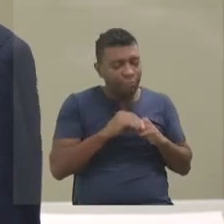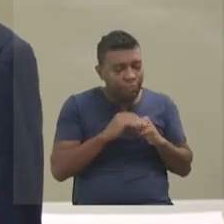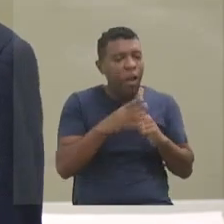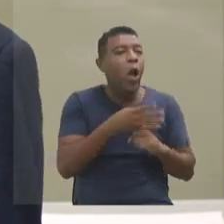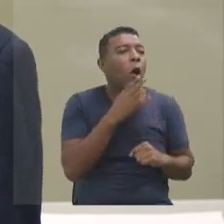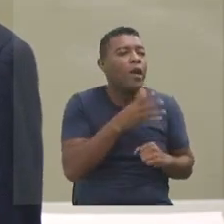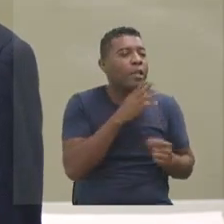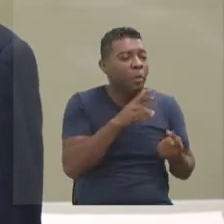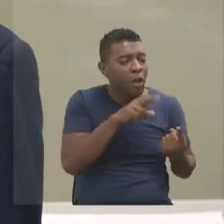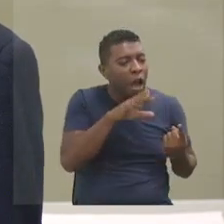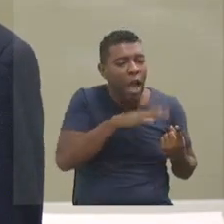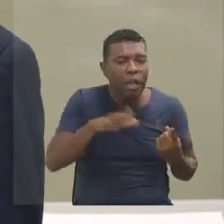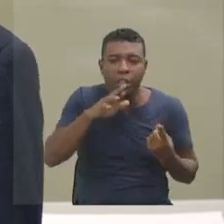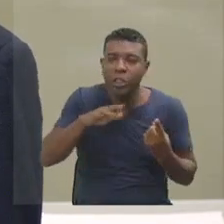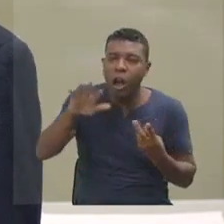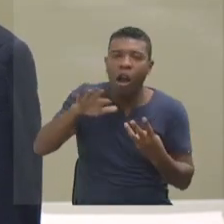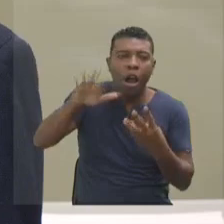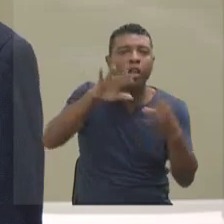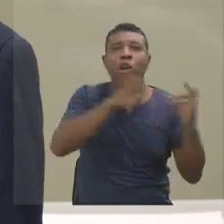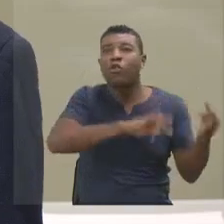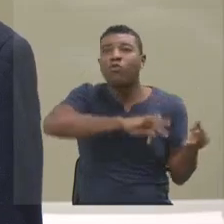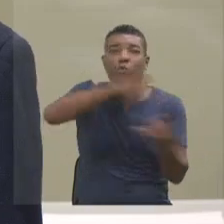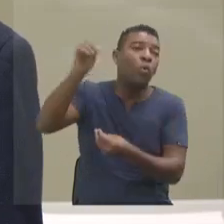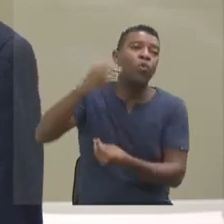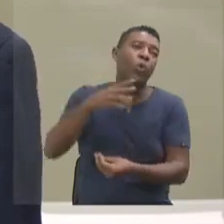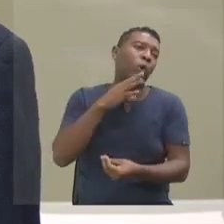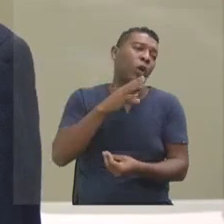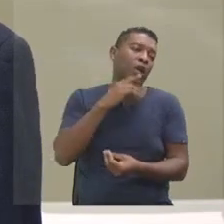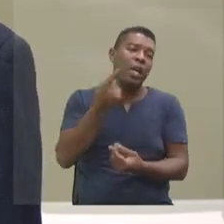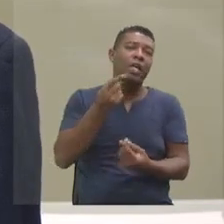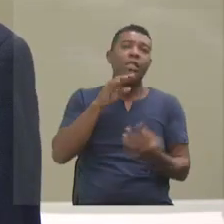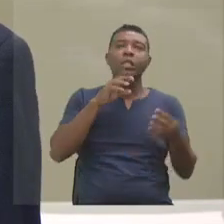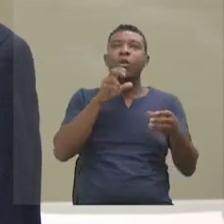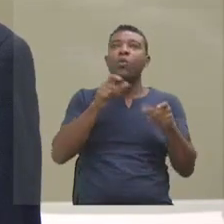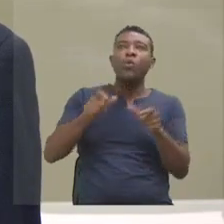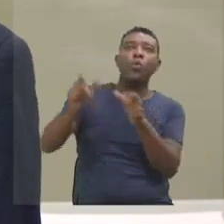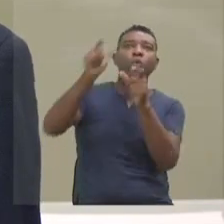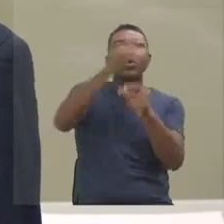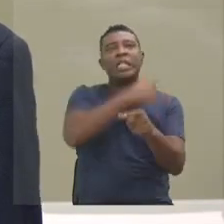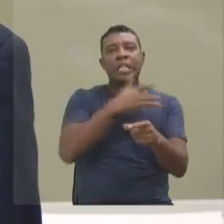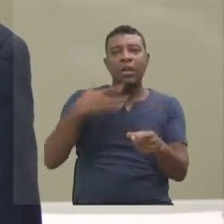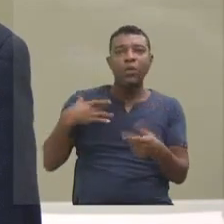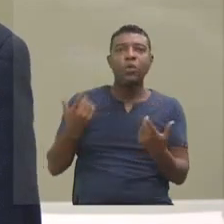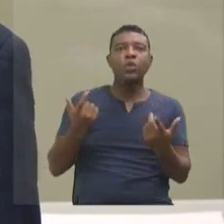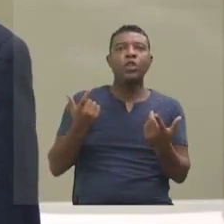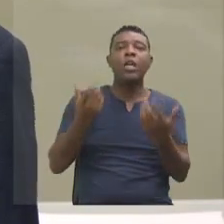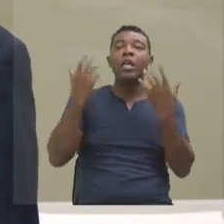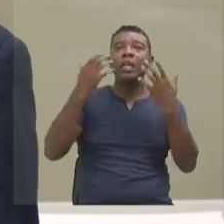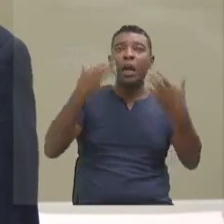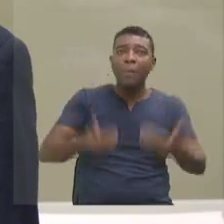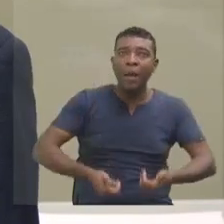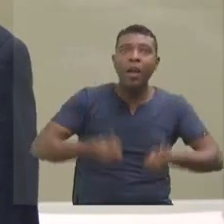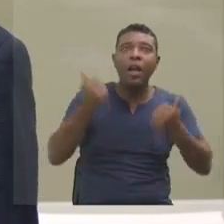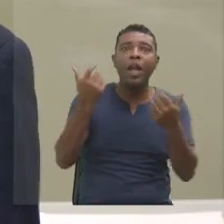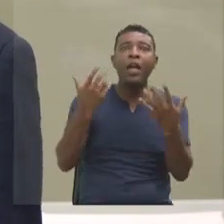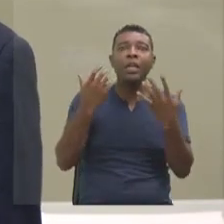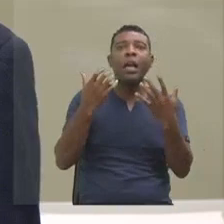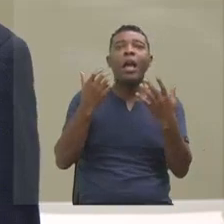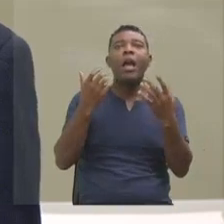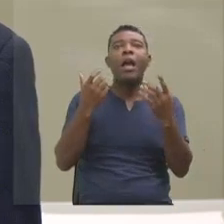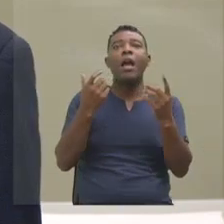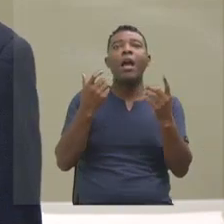de todas as unidades de saúde de todos os funcionamentos quer que sejam menores instituição